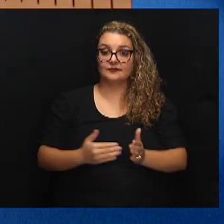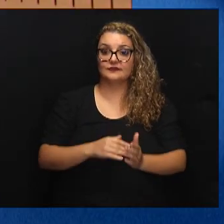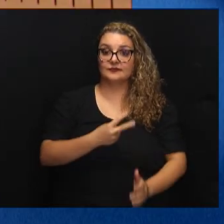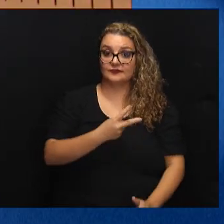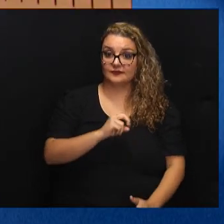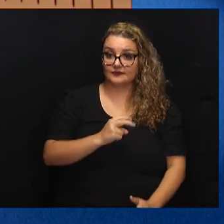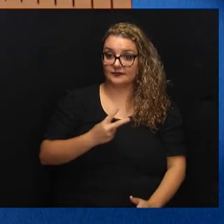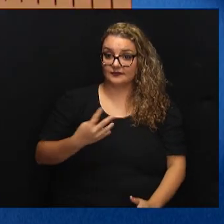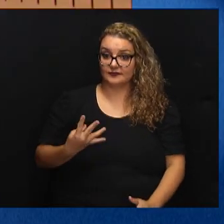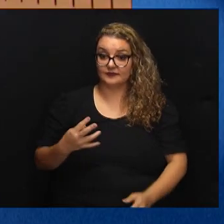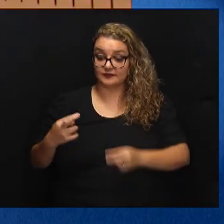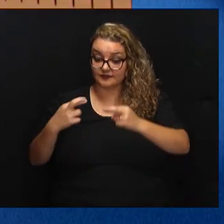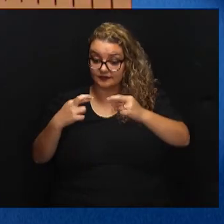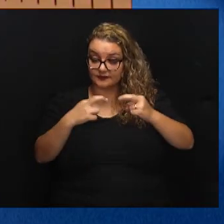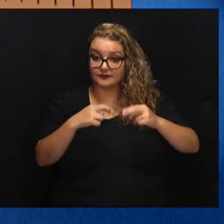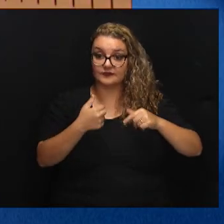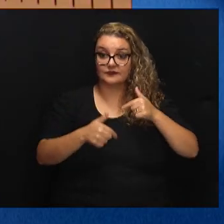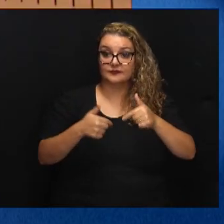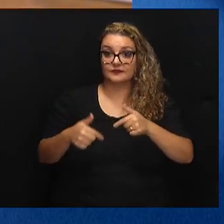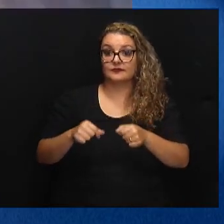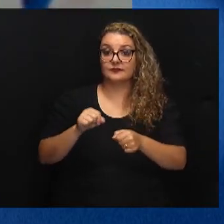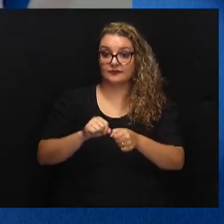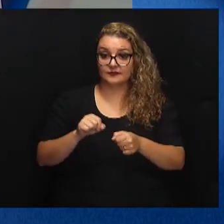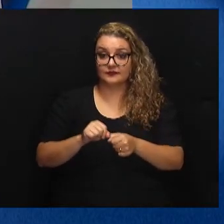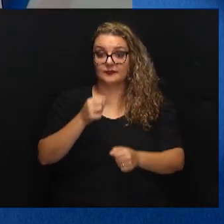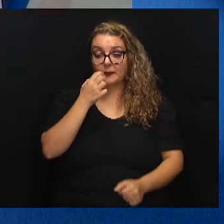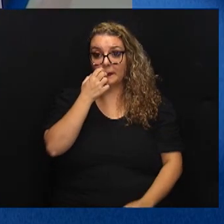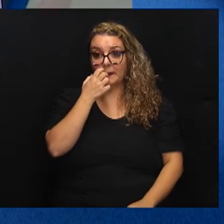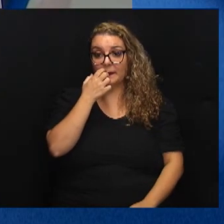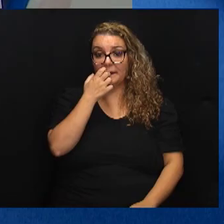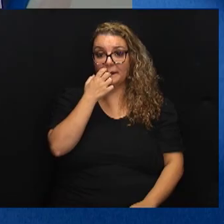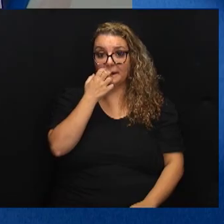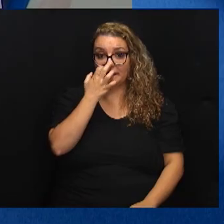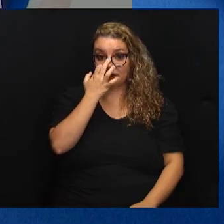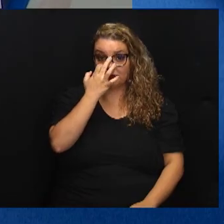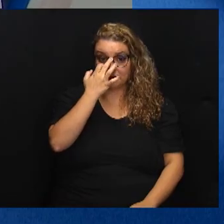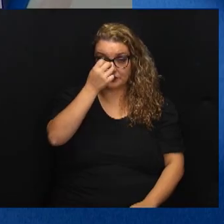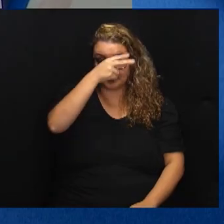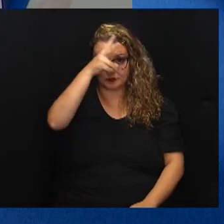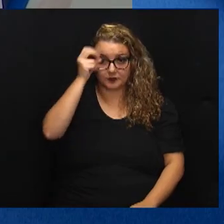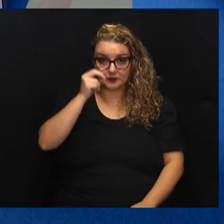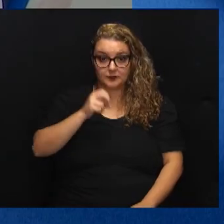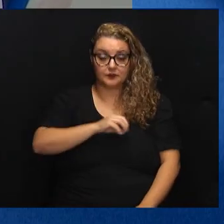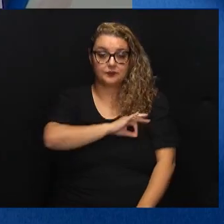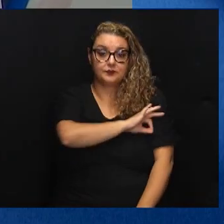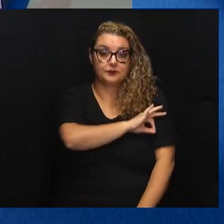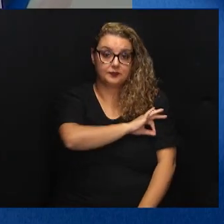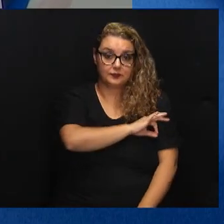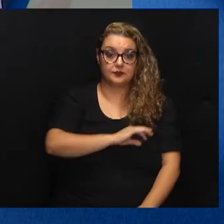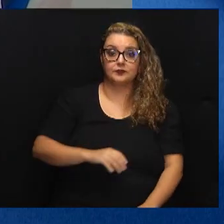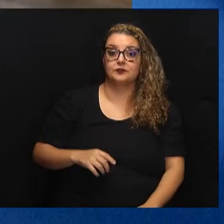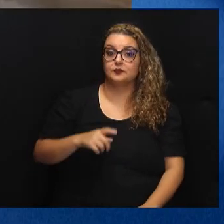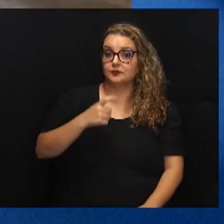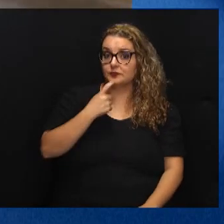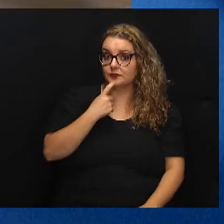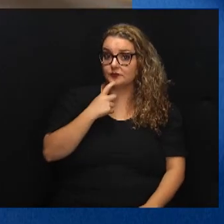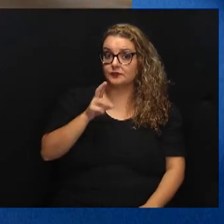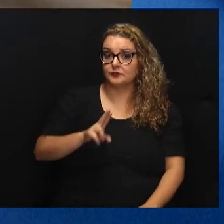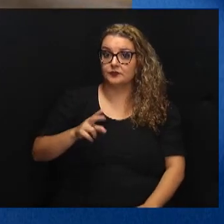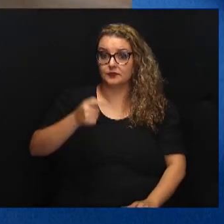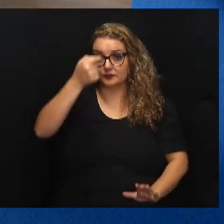2023-2024, analisa o trabalho realizado. Prefeitura de Campinas utiliza a inteligência artificial